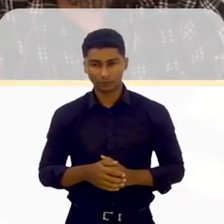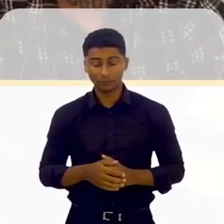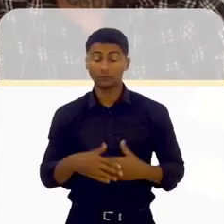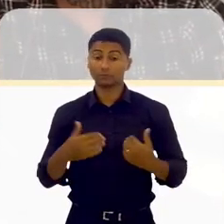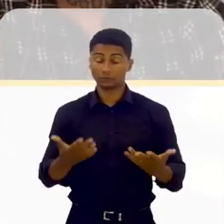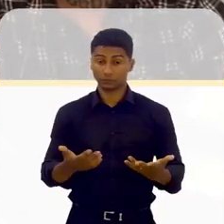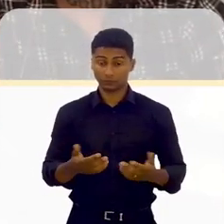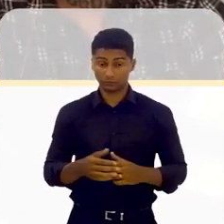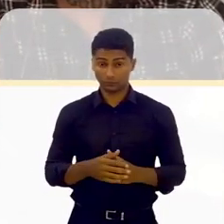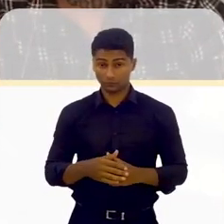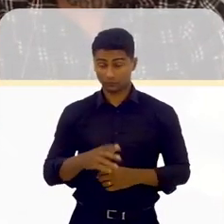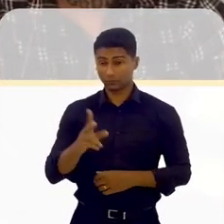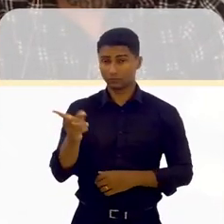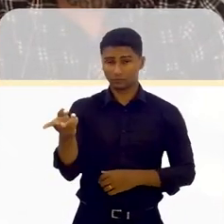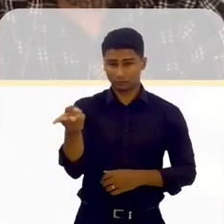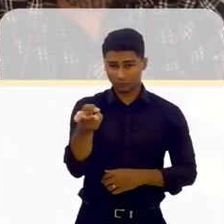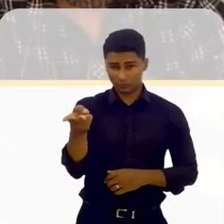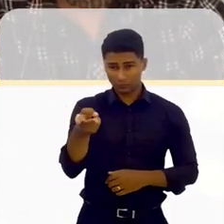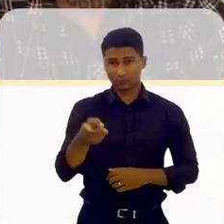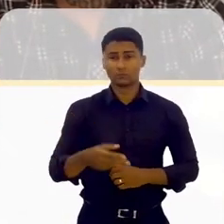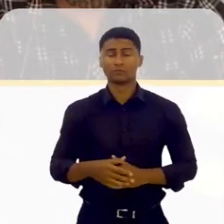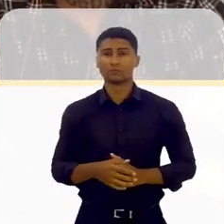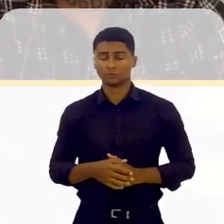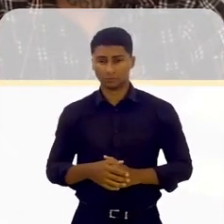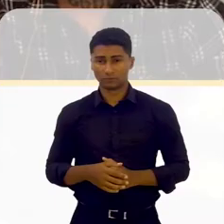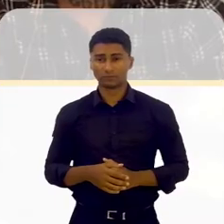Aqui vocês atribuem